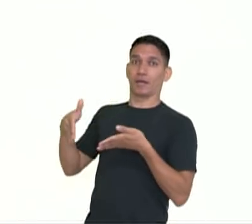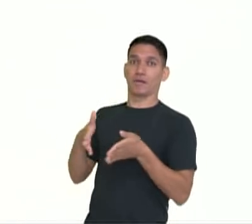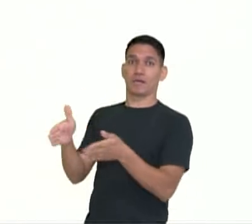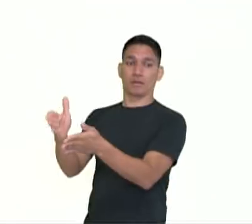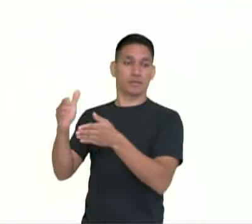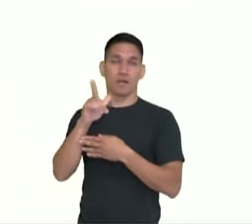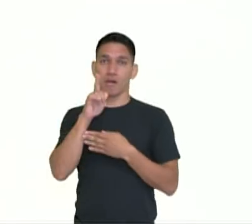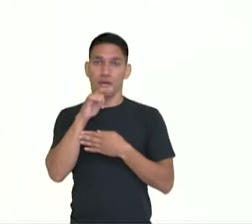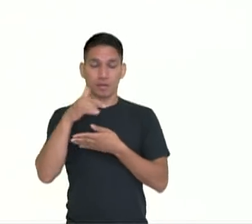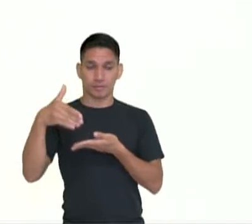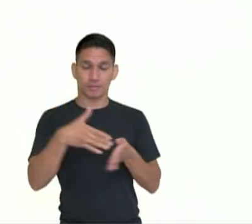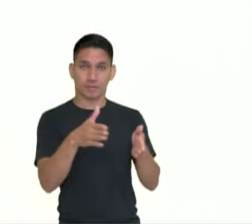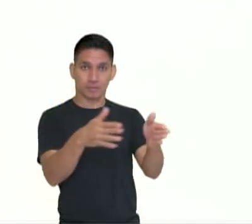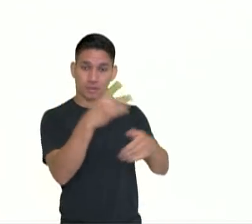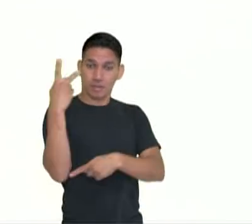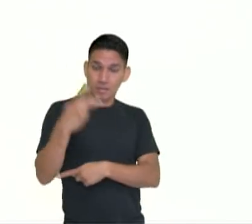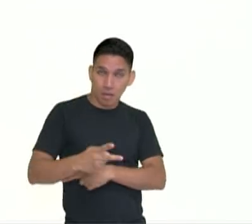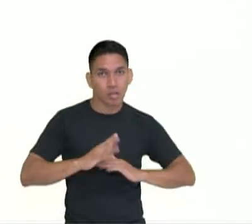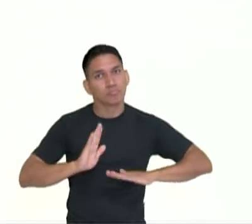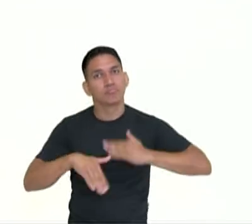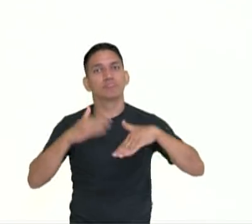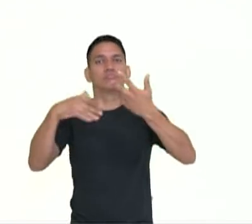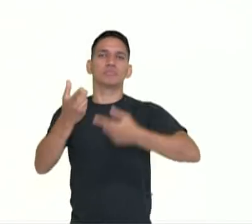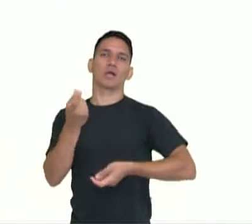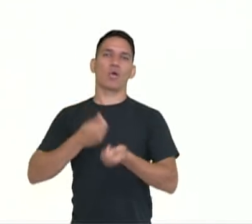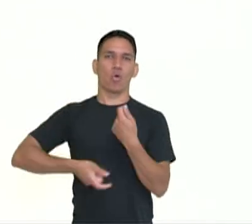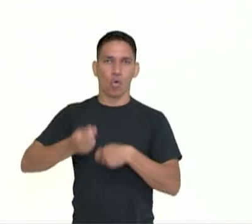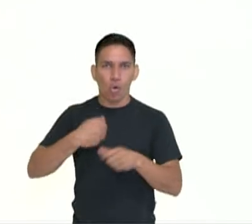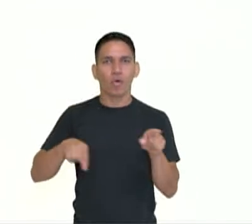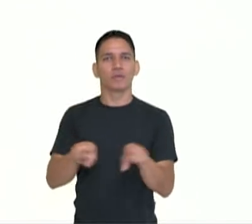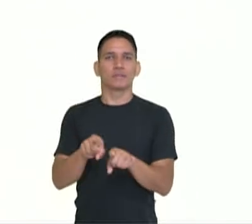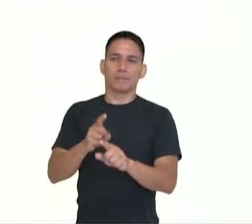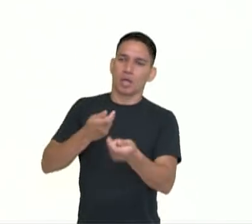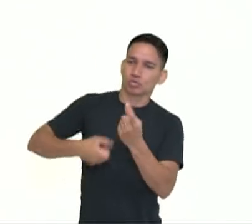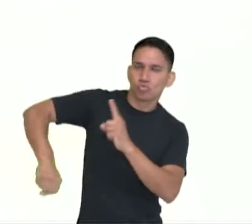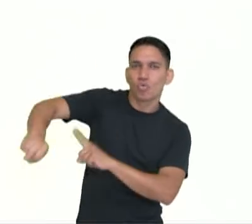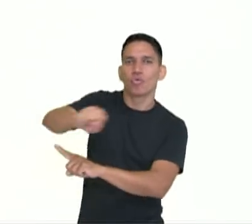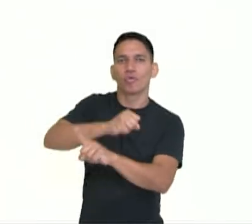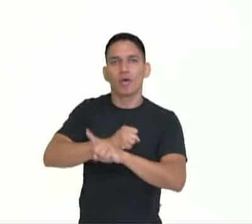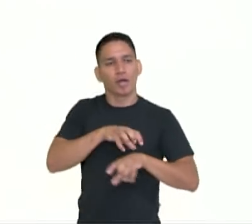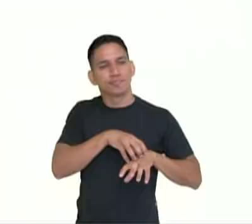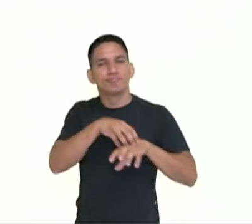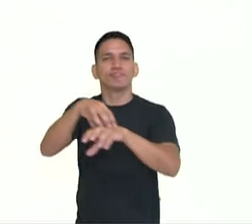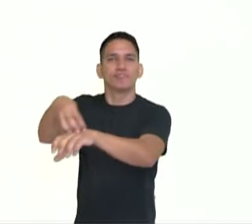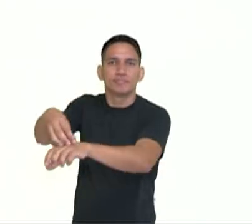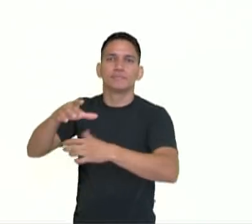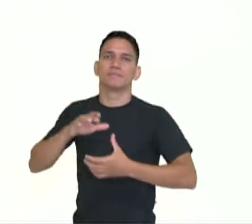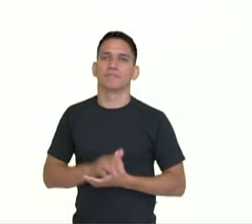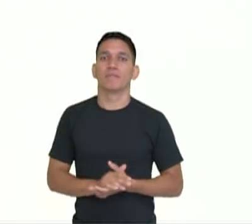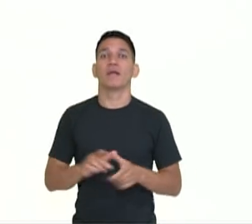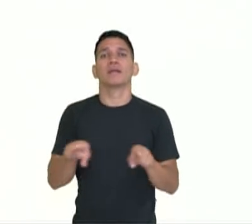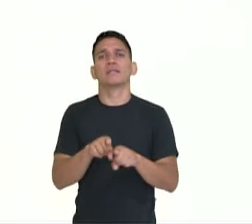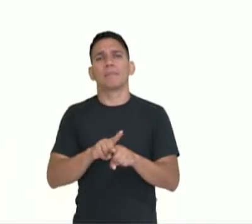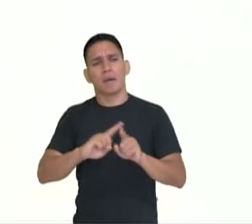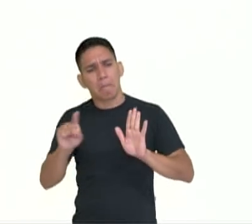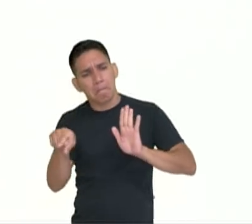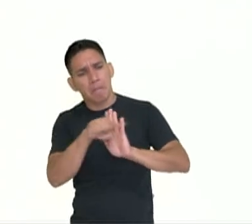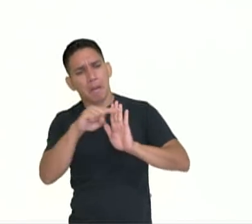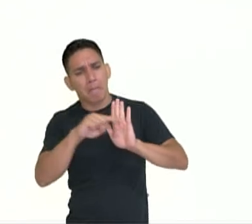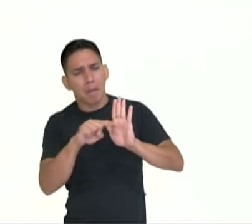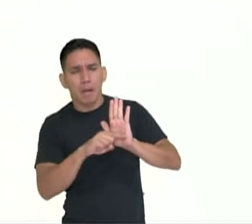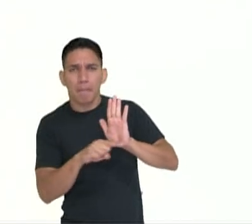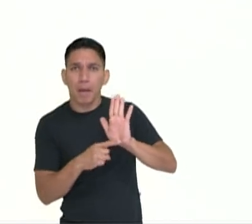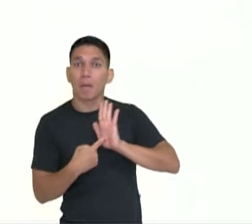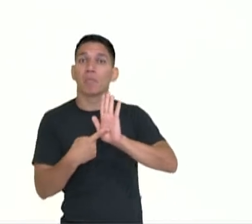Dos meios fluviais para o seu desenvolvimento econômico, social, transportes, e apontar a invenção da